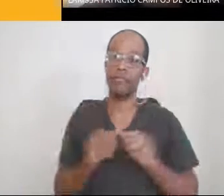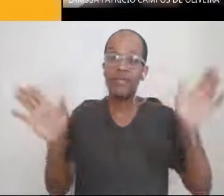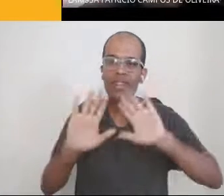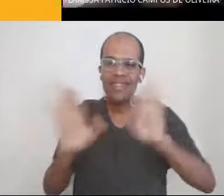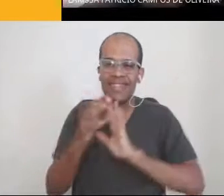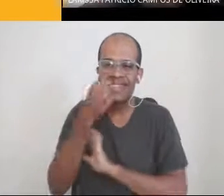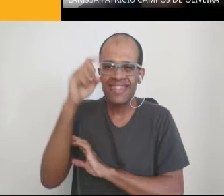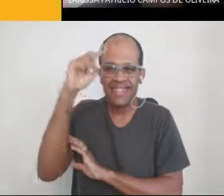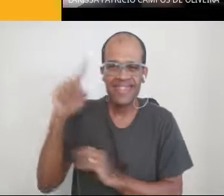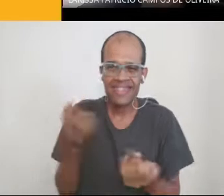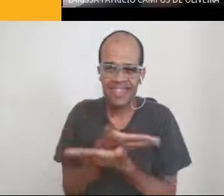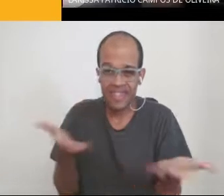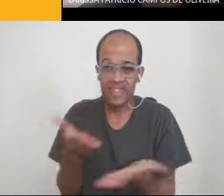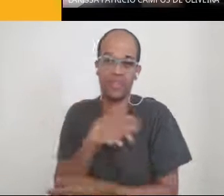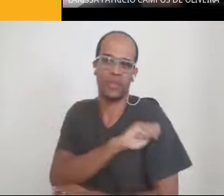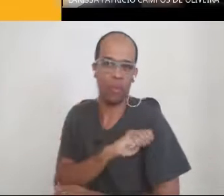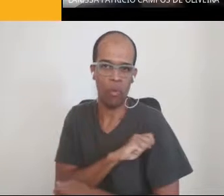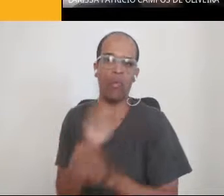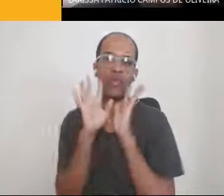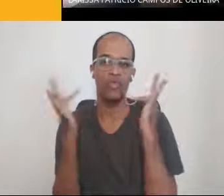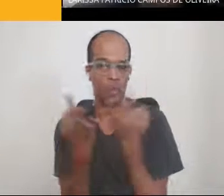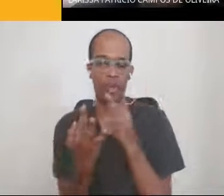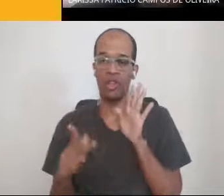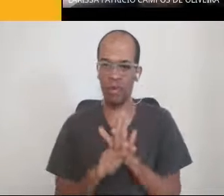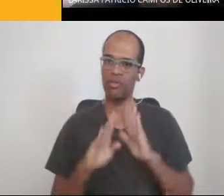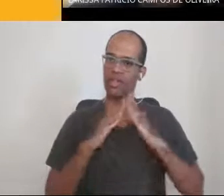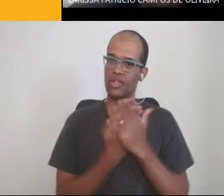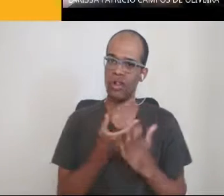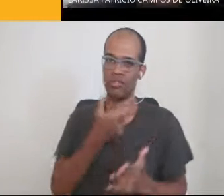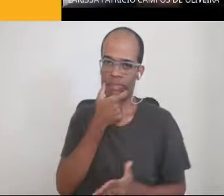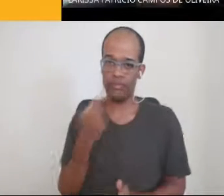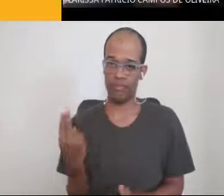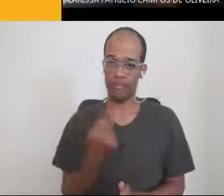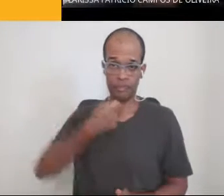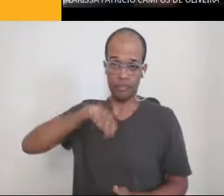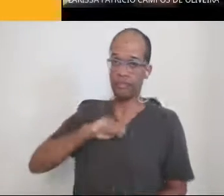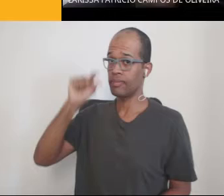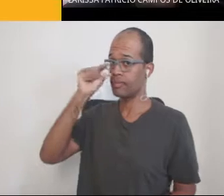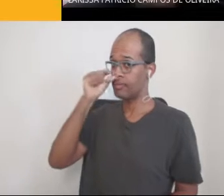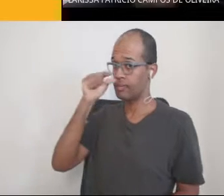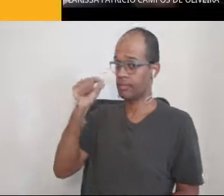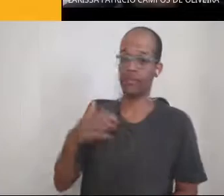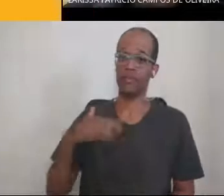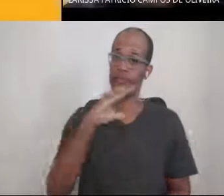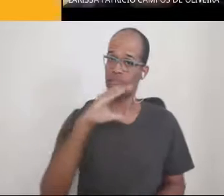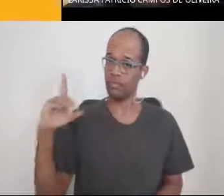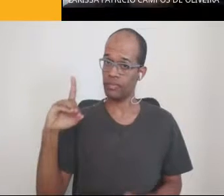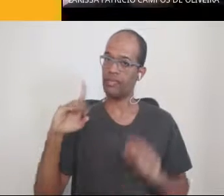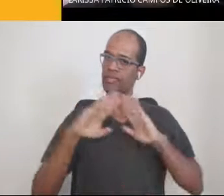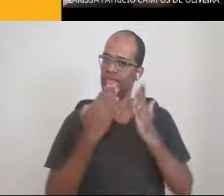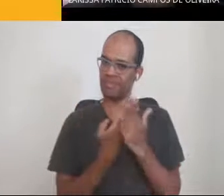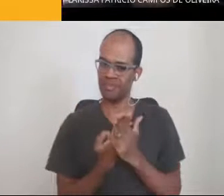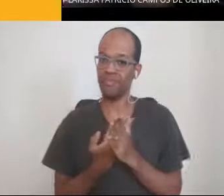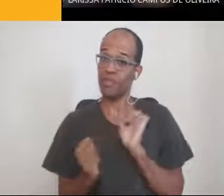Bom dia, alunos e pais do José Saramago. Eu sou a Larissa, coordenadora da escola. E aqui comigo